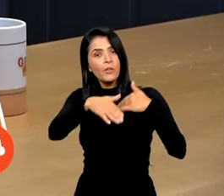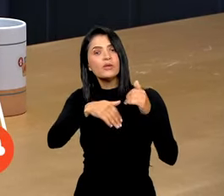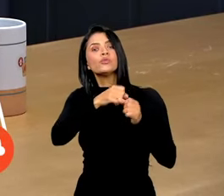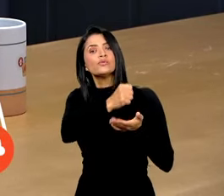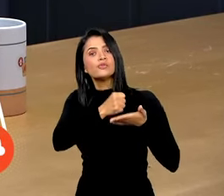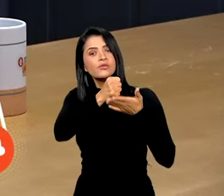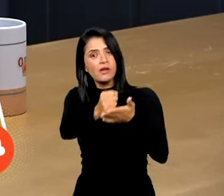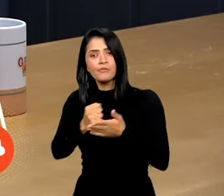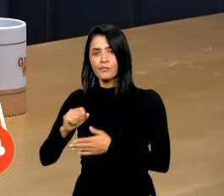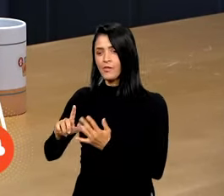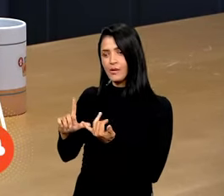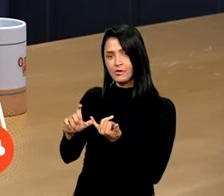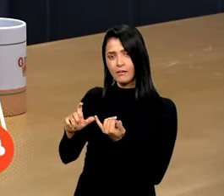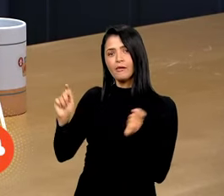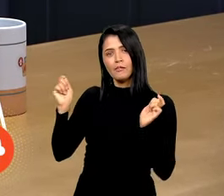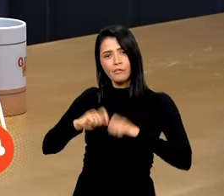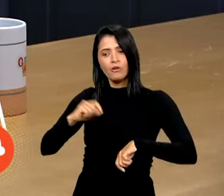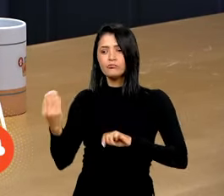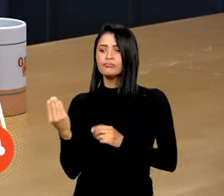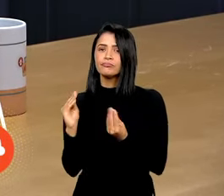pode adicionar a conta